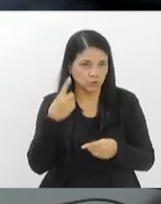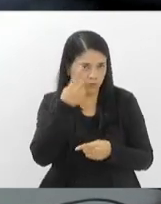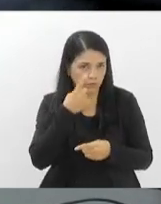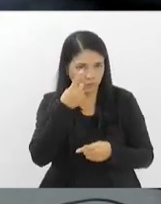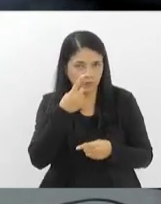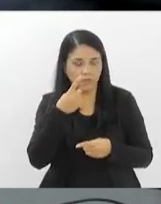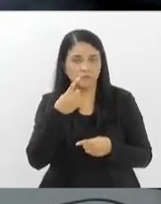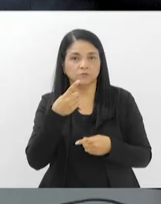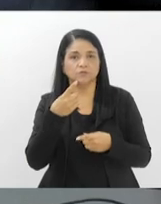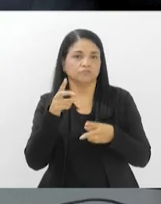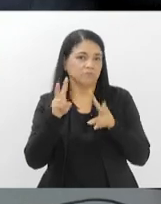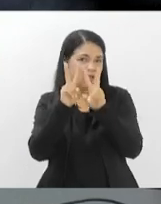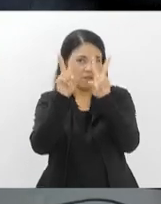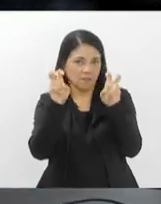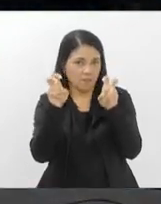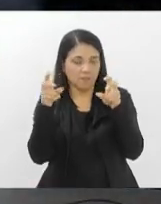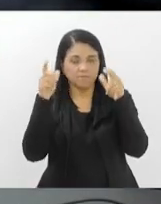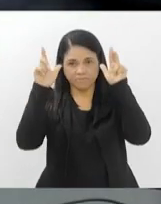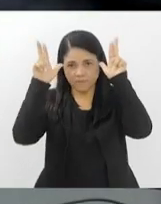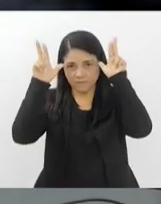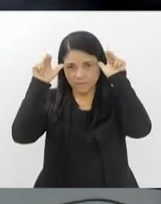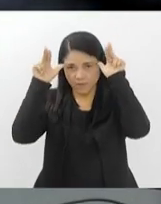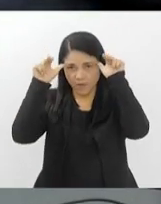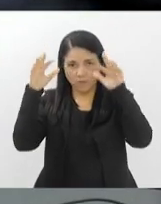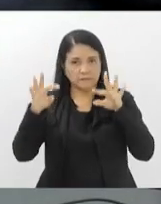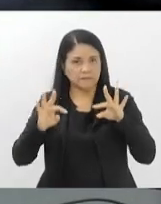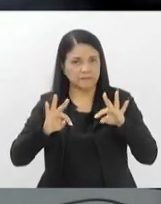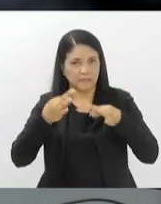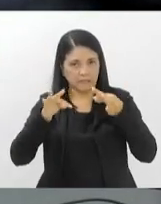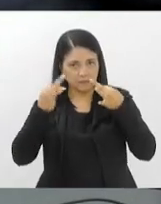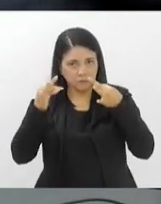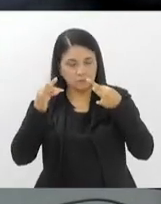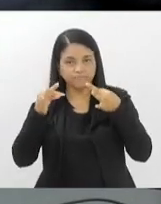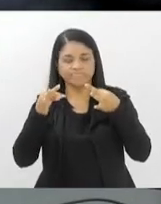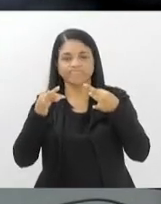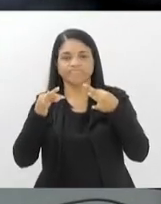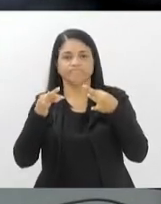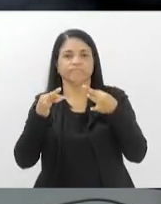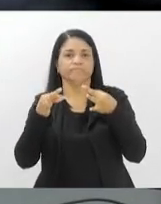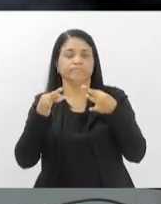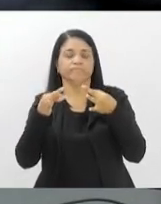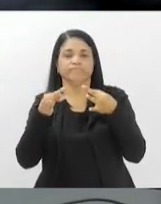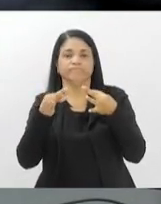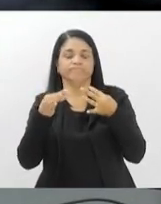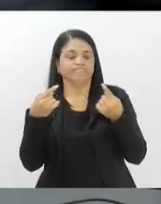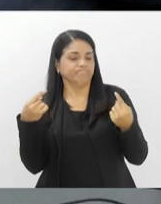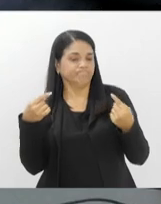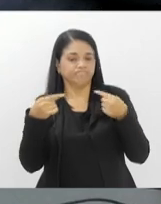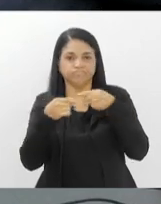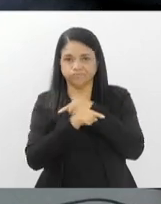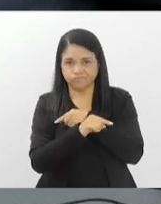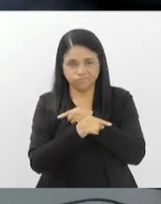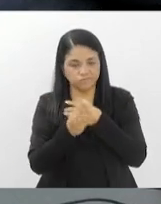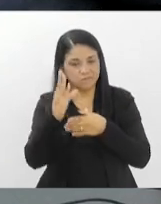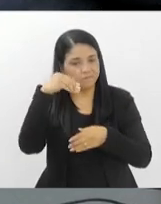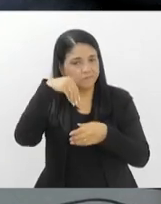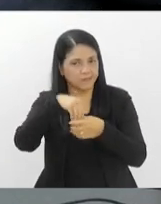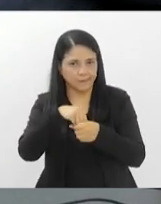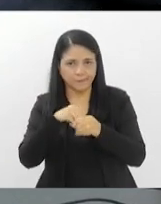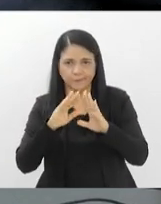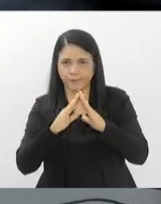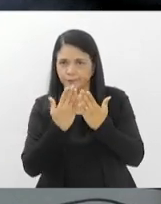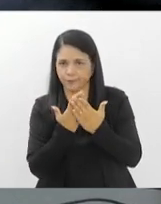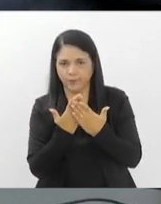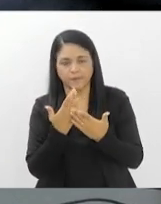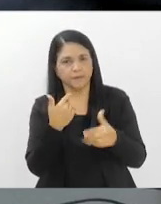taradão foi um episódio, obviamente, completamente inadequado para ser trabalhado naquela faixa